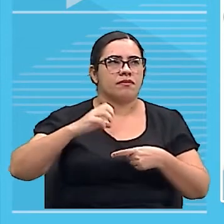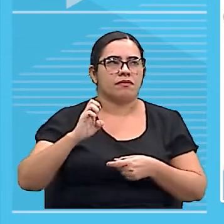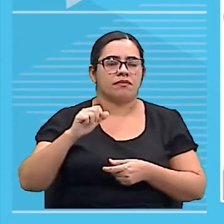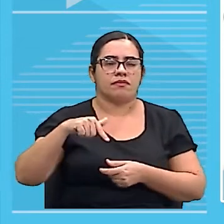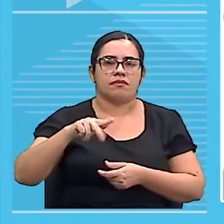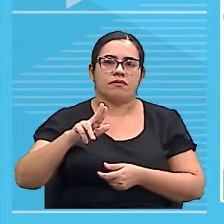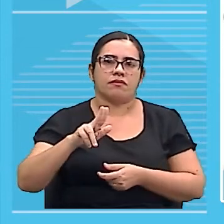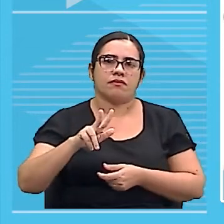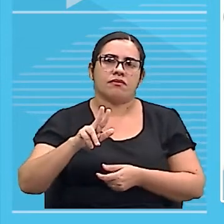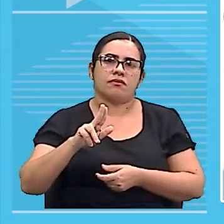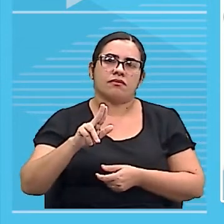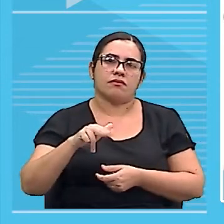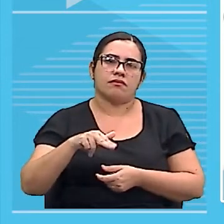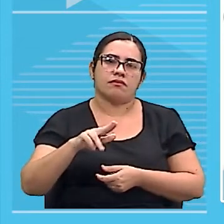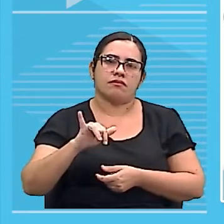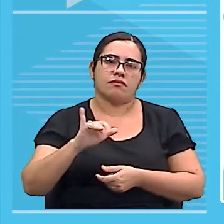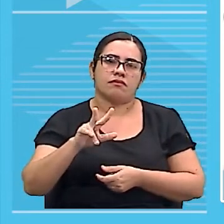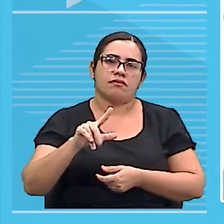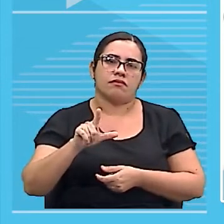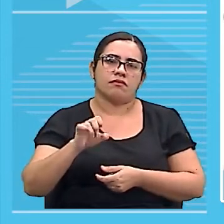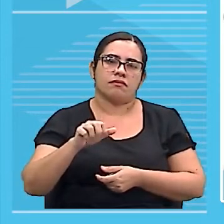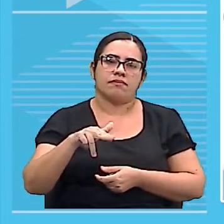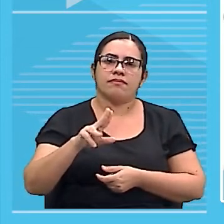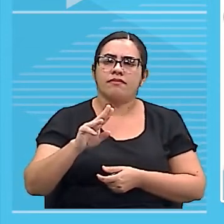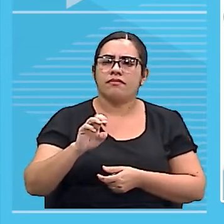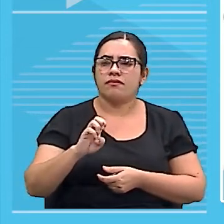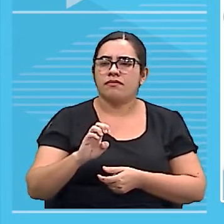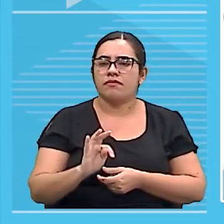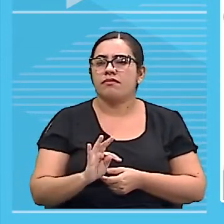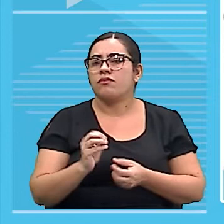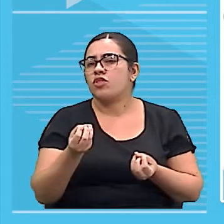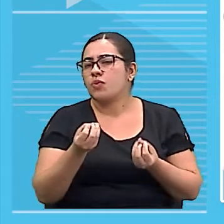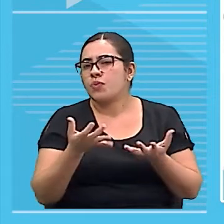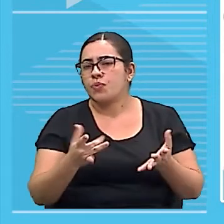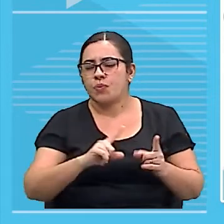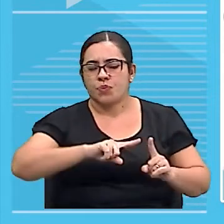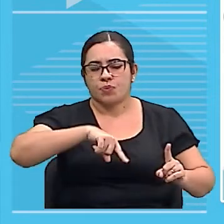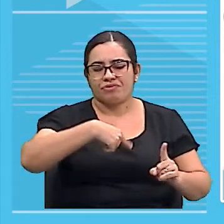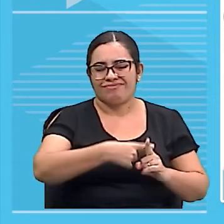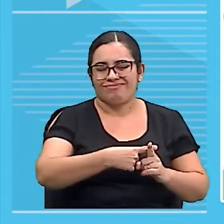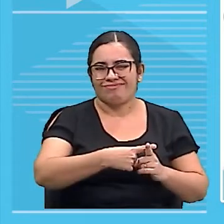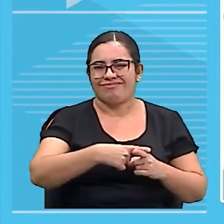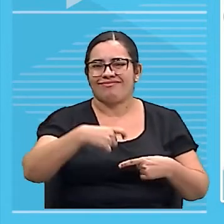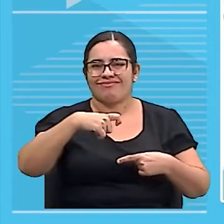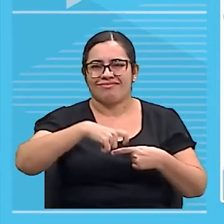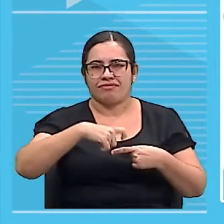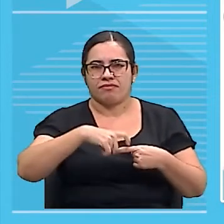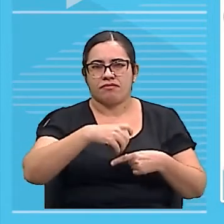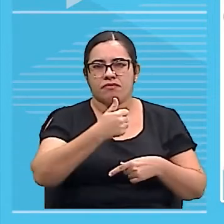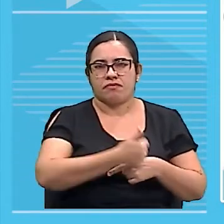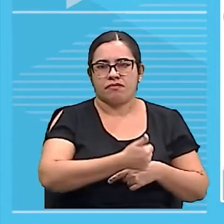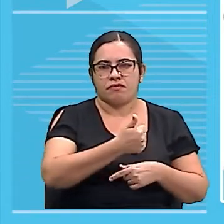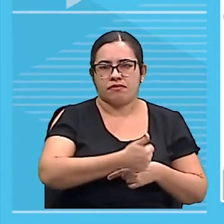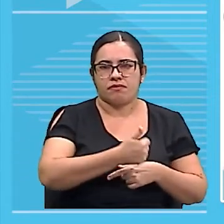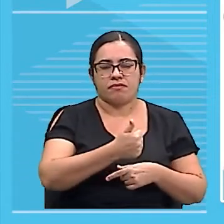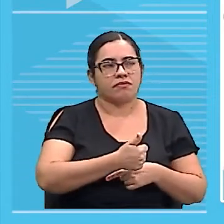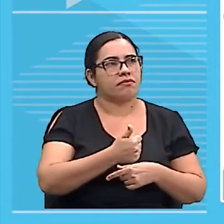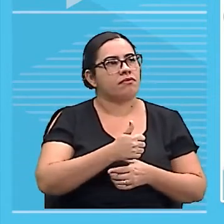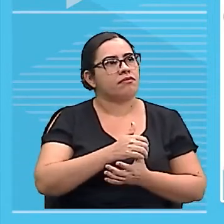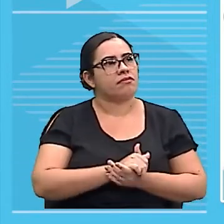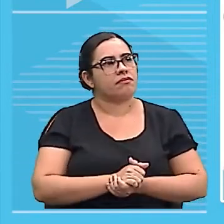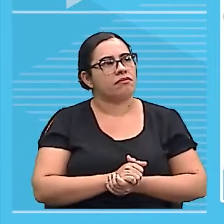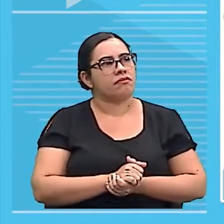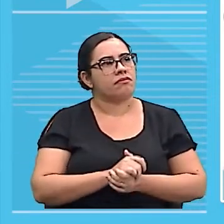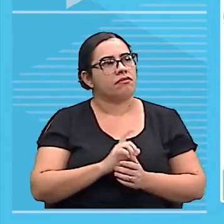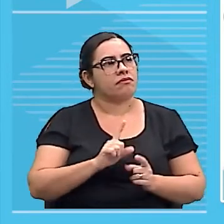basta realizar uma soma e da resistência do primeiro resistor